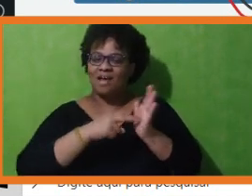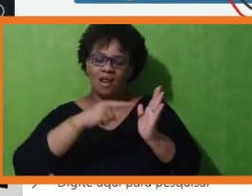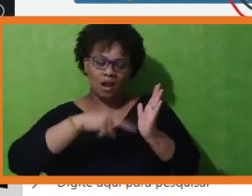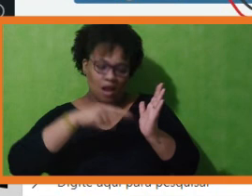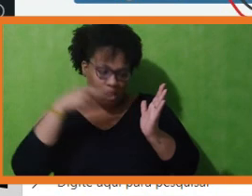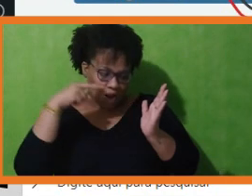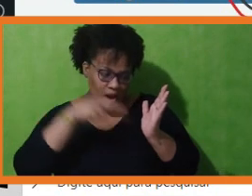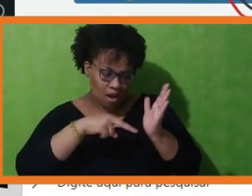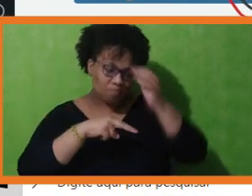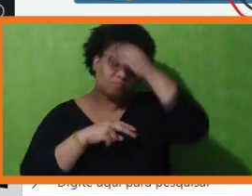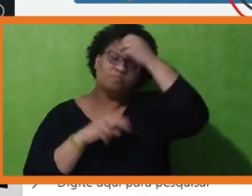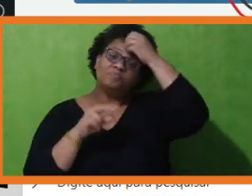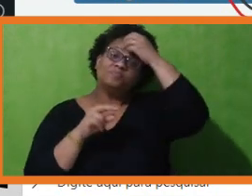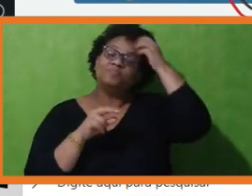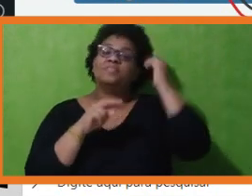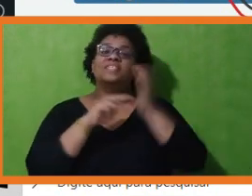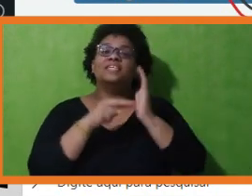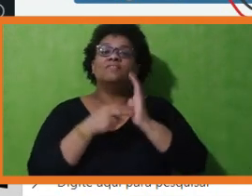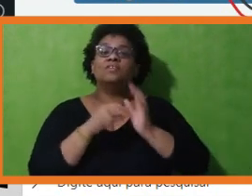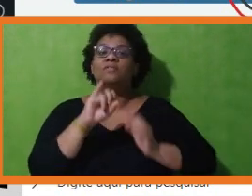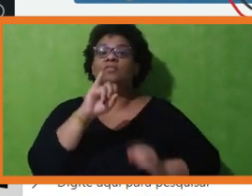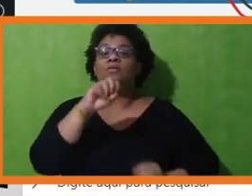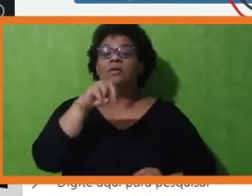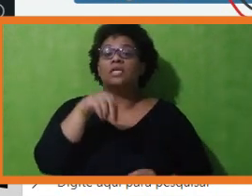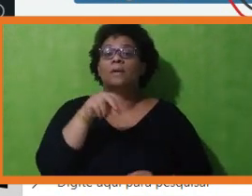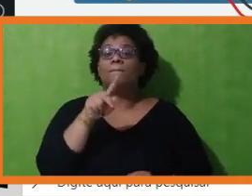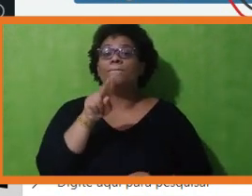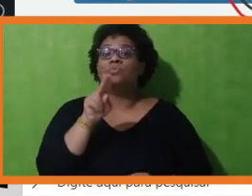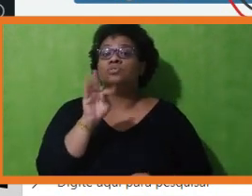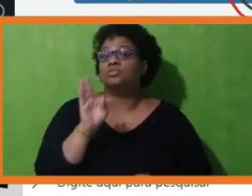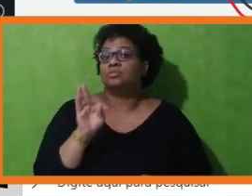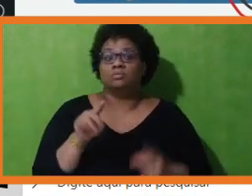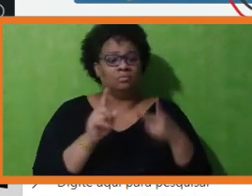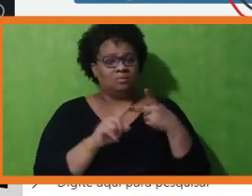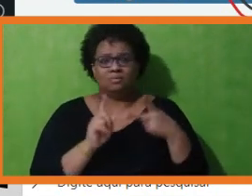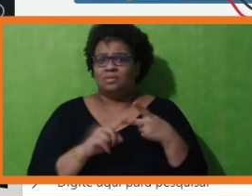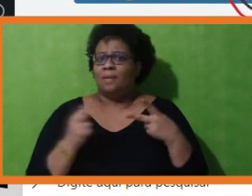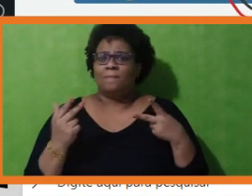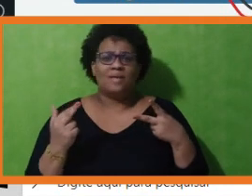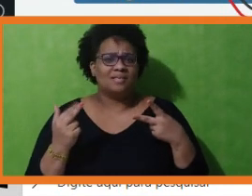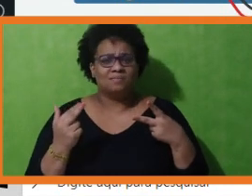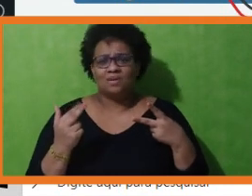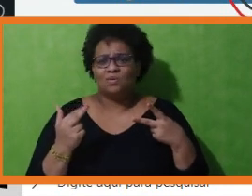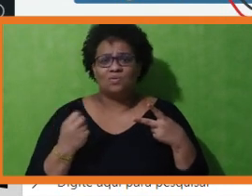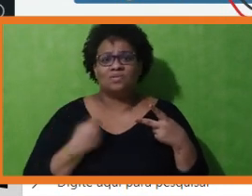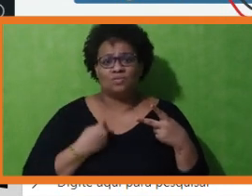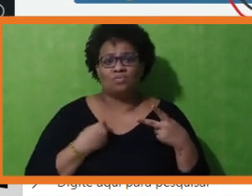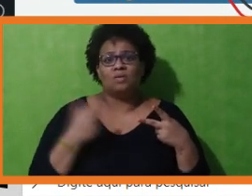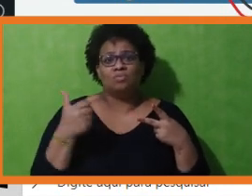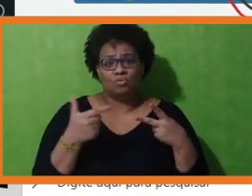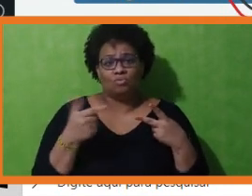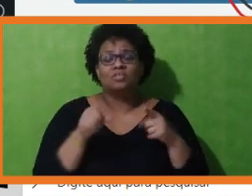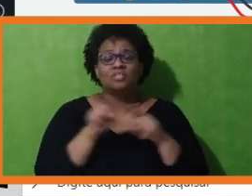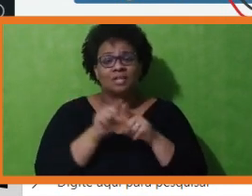leitura, certo? Ou seja, o parâmetro input. A mesma coisa acontece com o segundo botão.